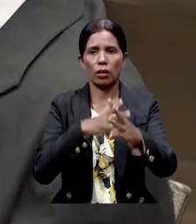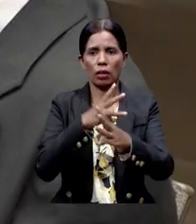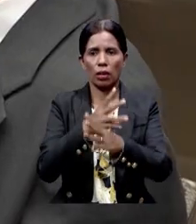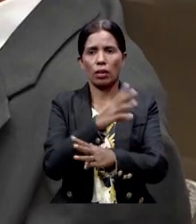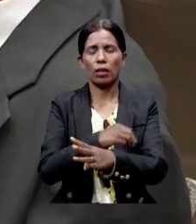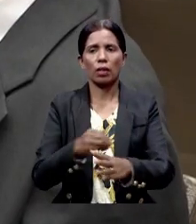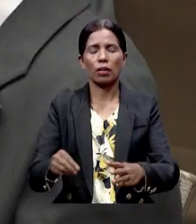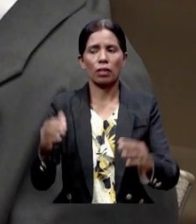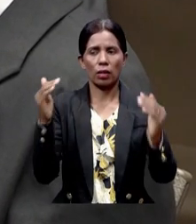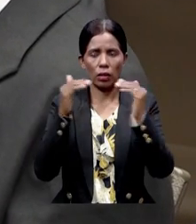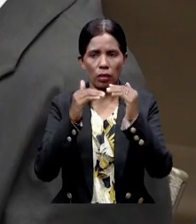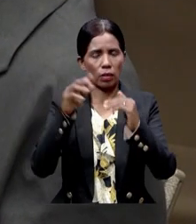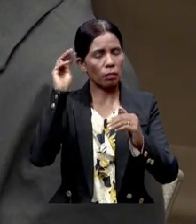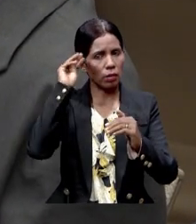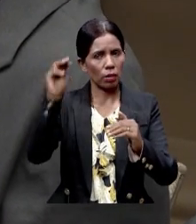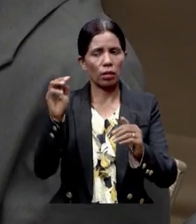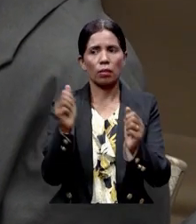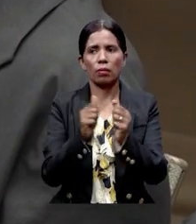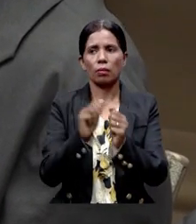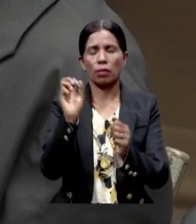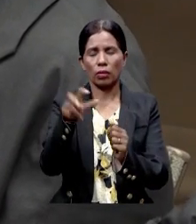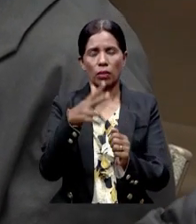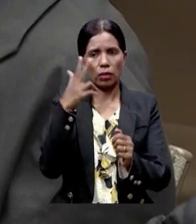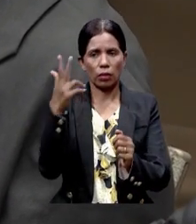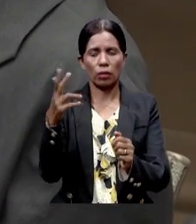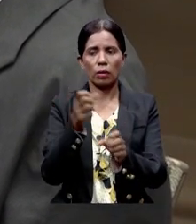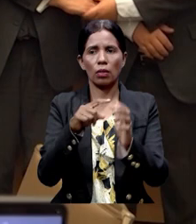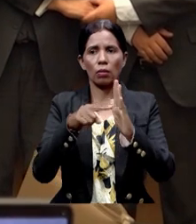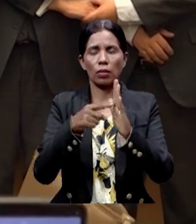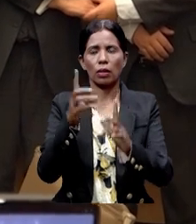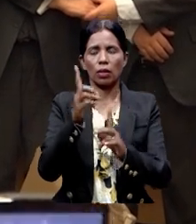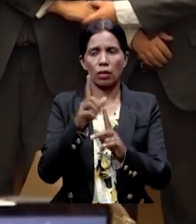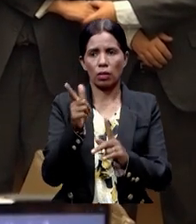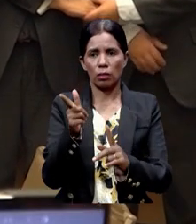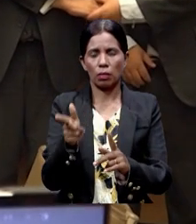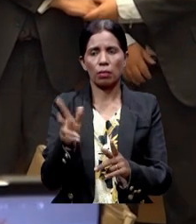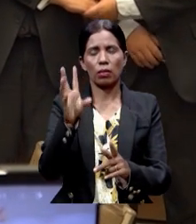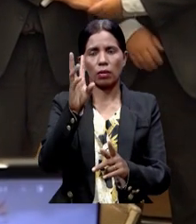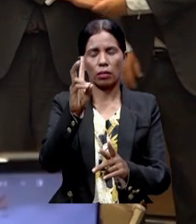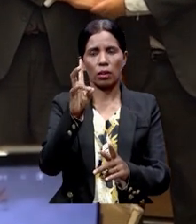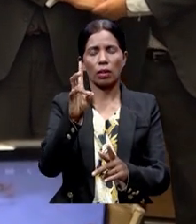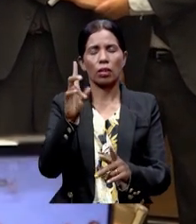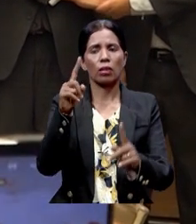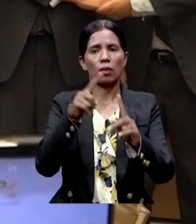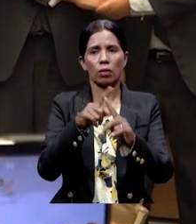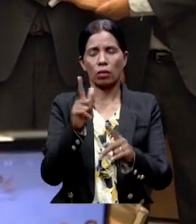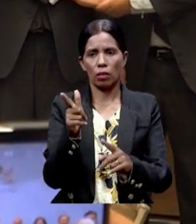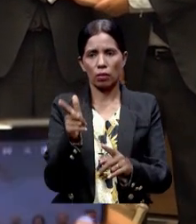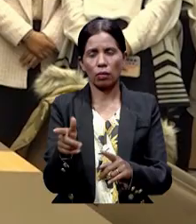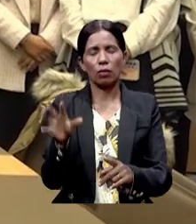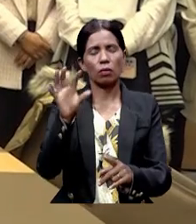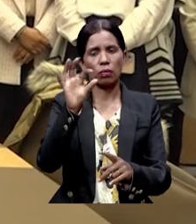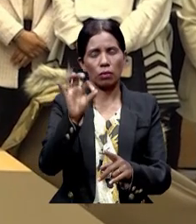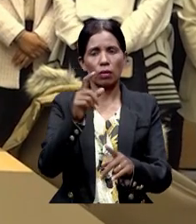no ne ia encontro ministerial Badalastro Recentolo, nebe se rahu husi loron, ronulo recinento loron, ronulo recincia